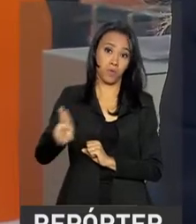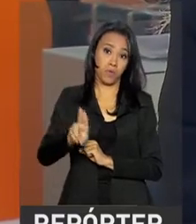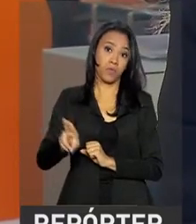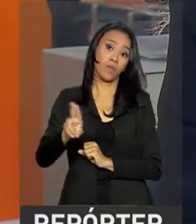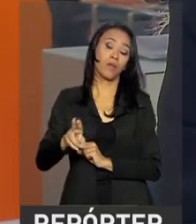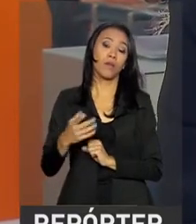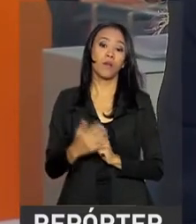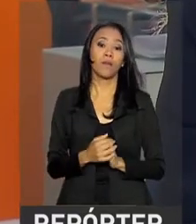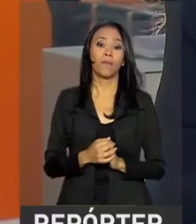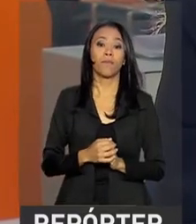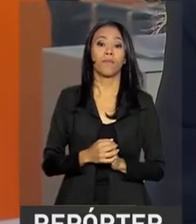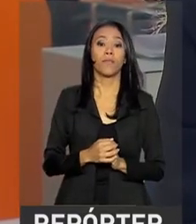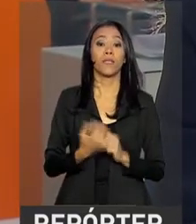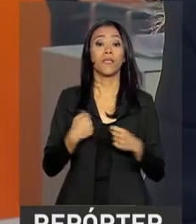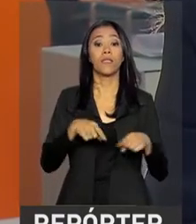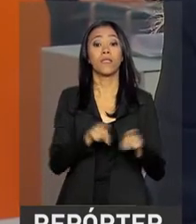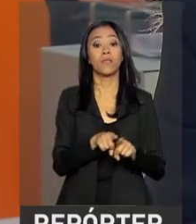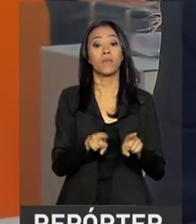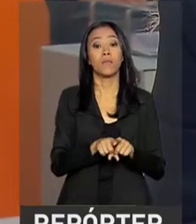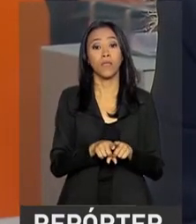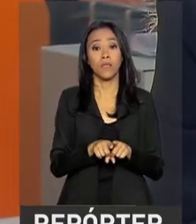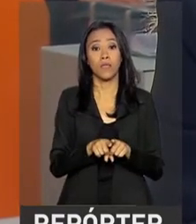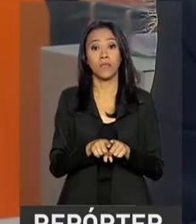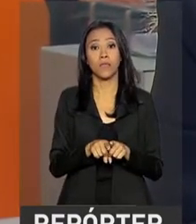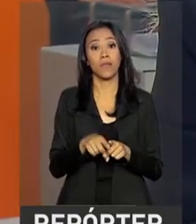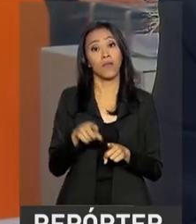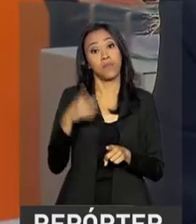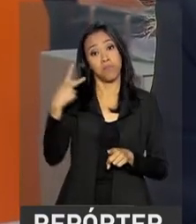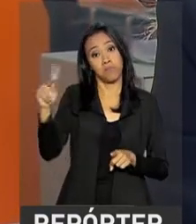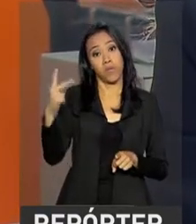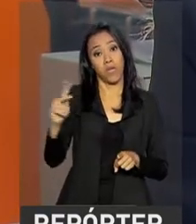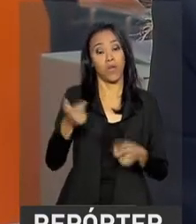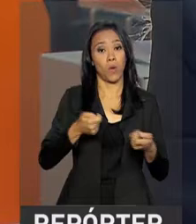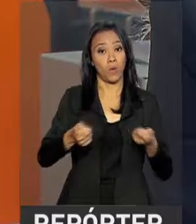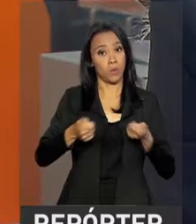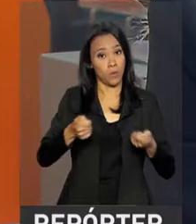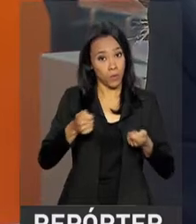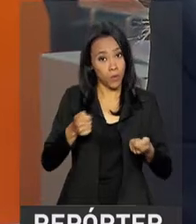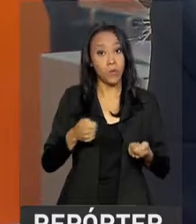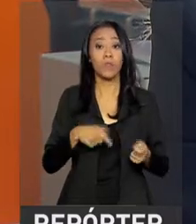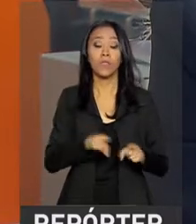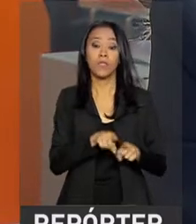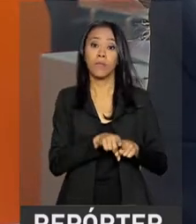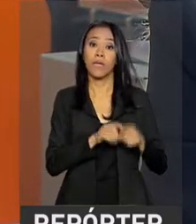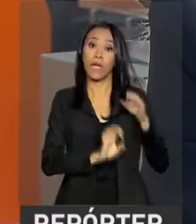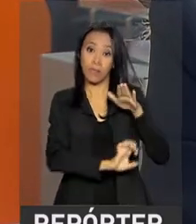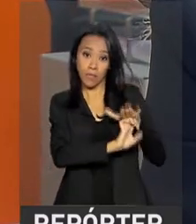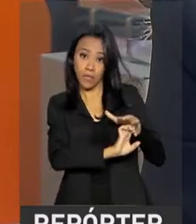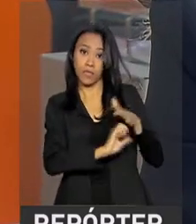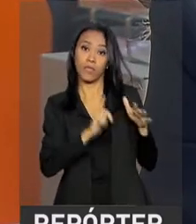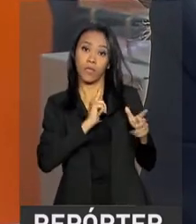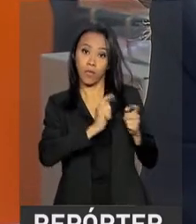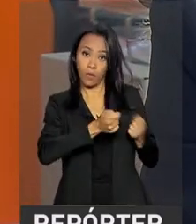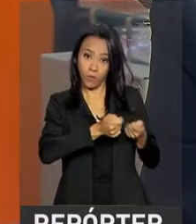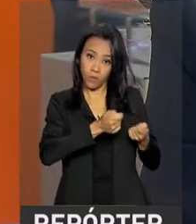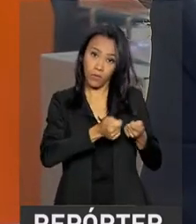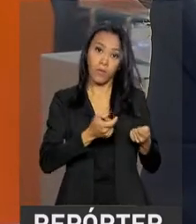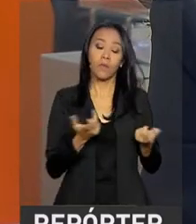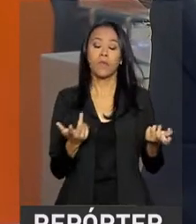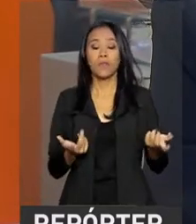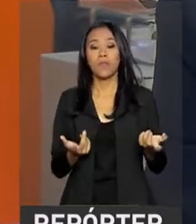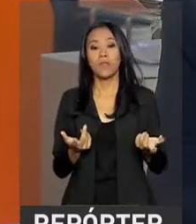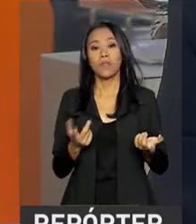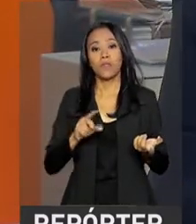né e também é pro controle dele tanto dele quanto da imprensa também então é